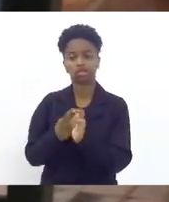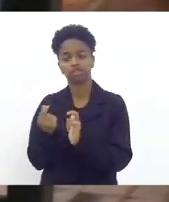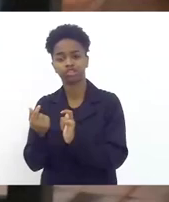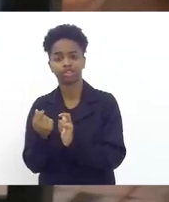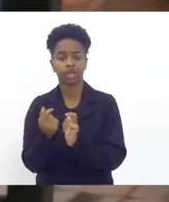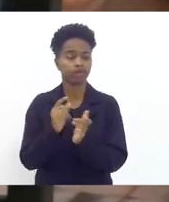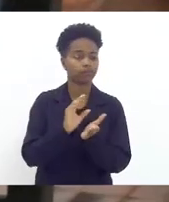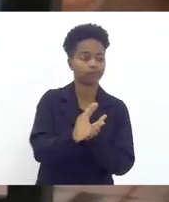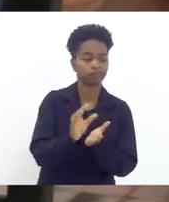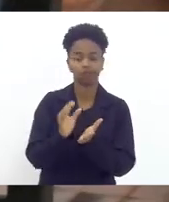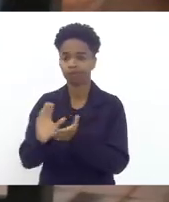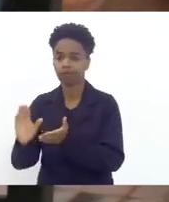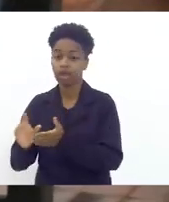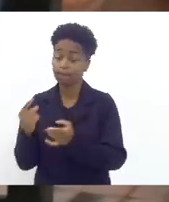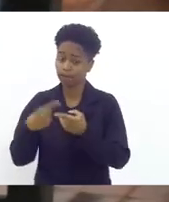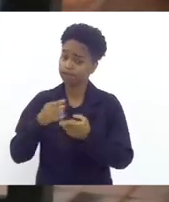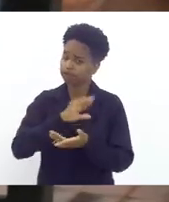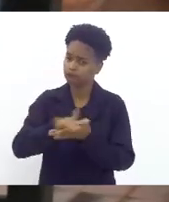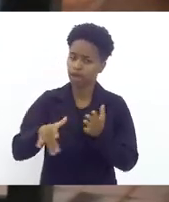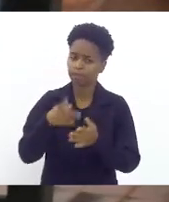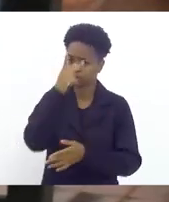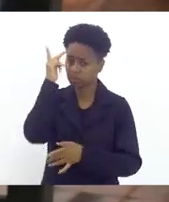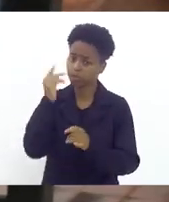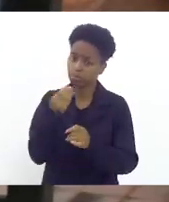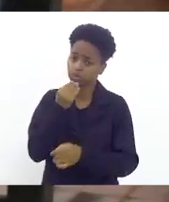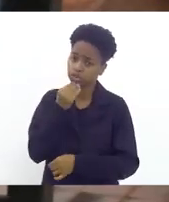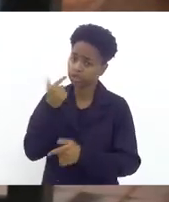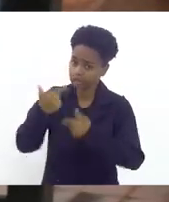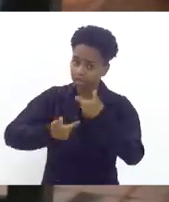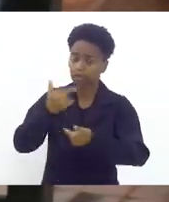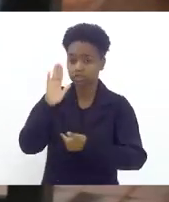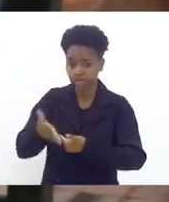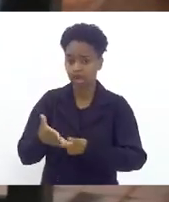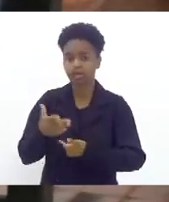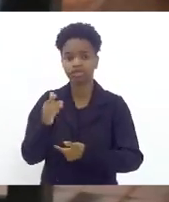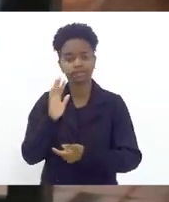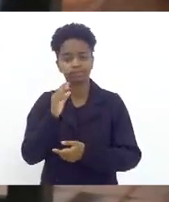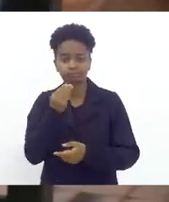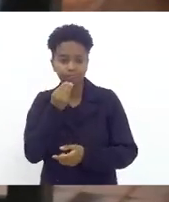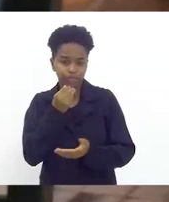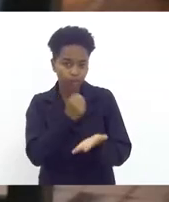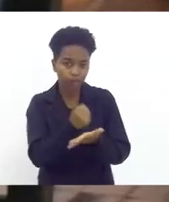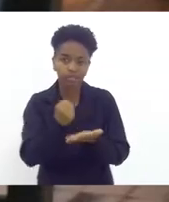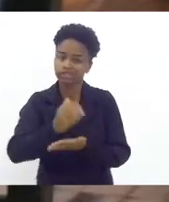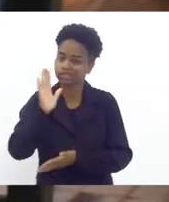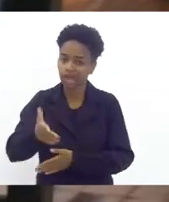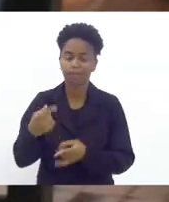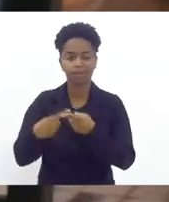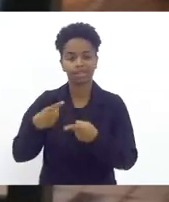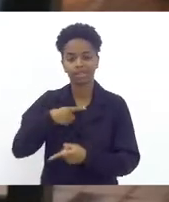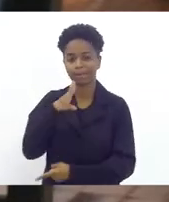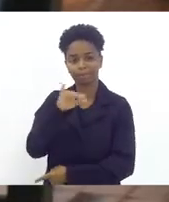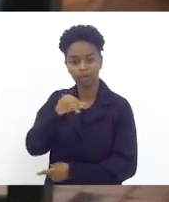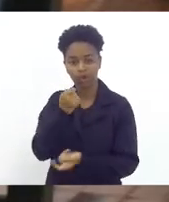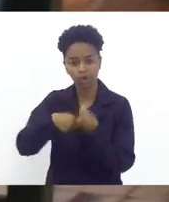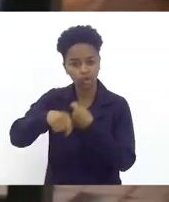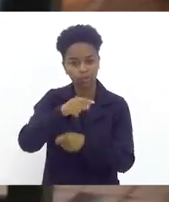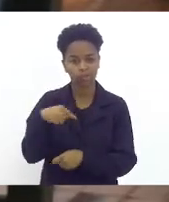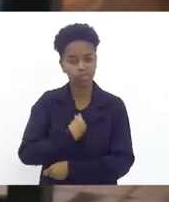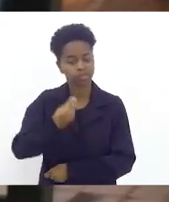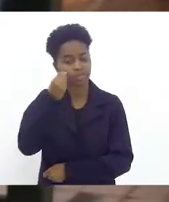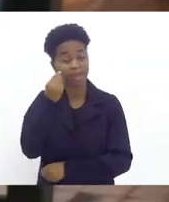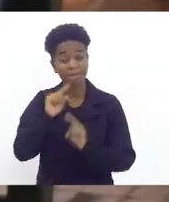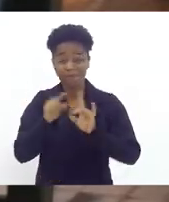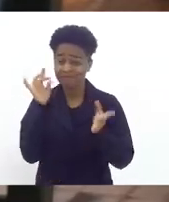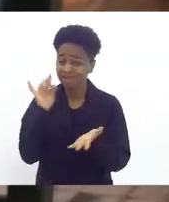muita gente já podia estar trabalhando empregada nessa grande bioeconomia que a gente quer mas